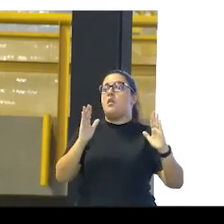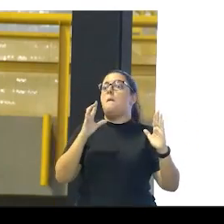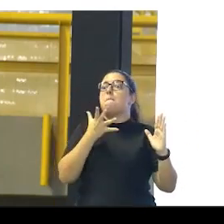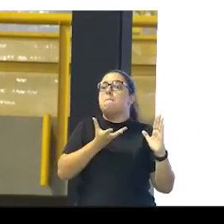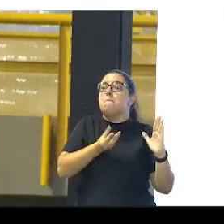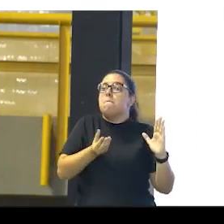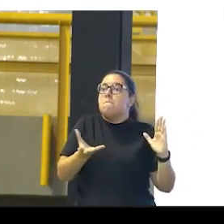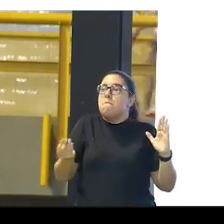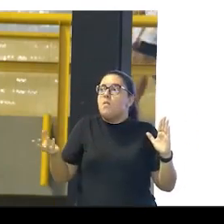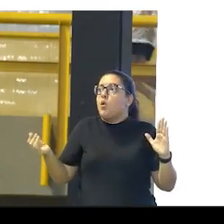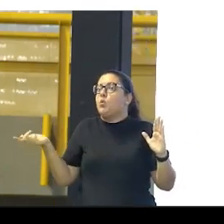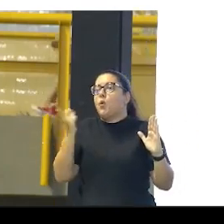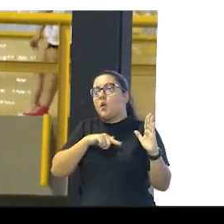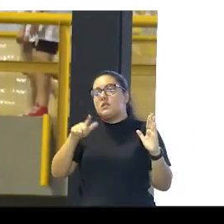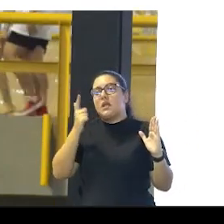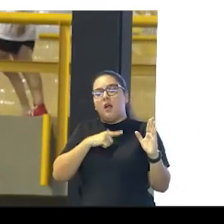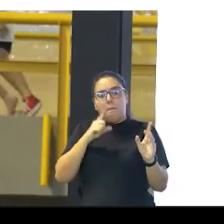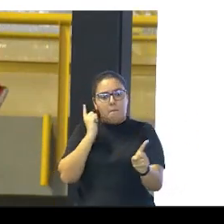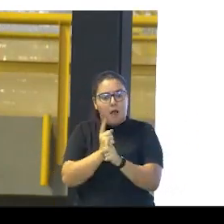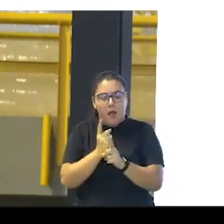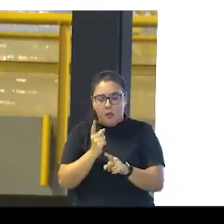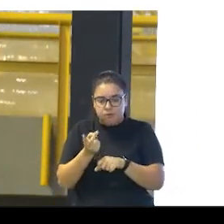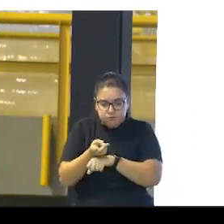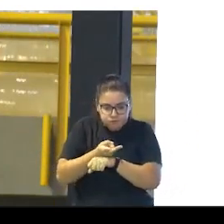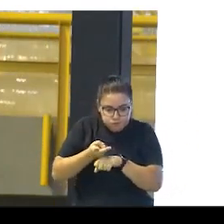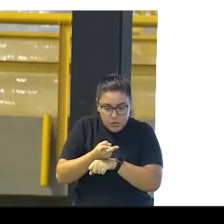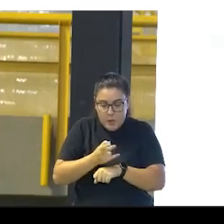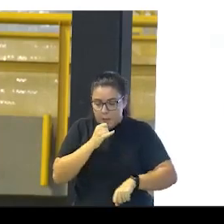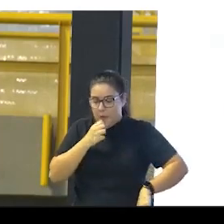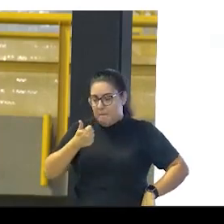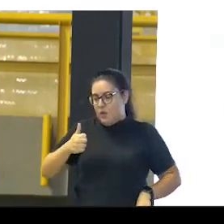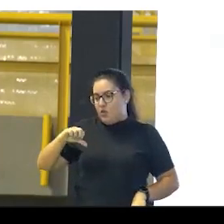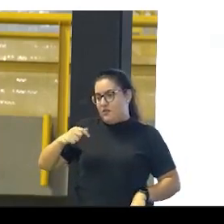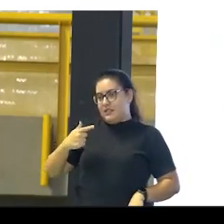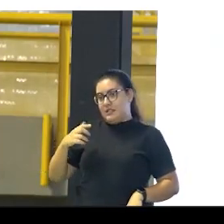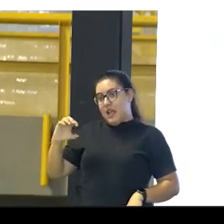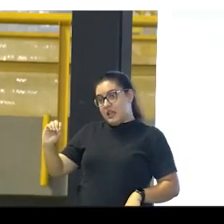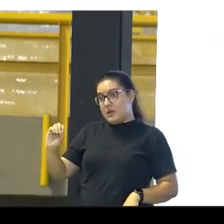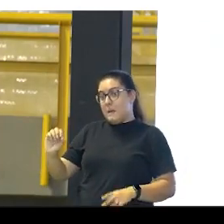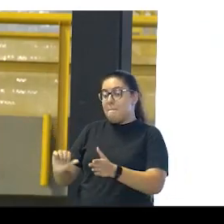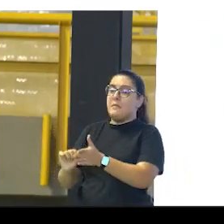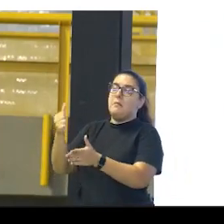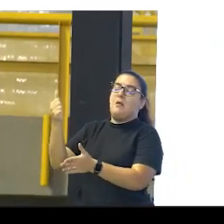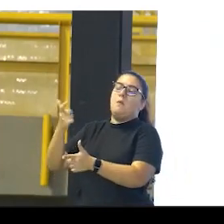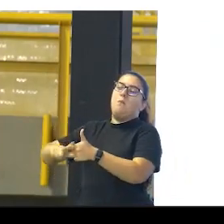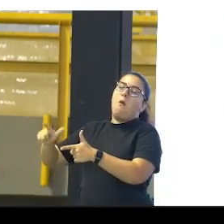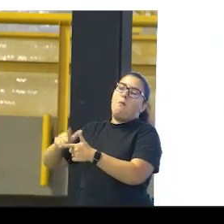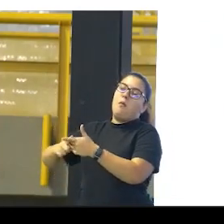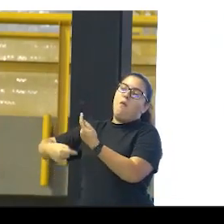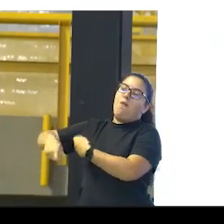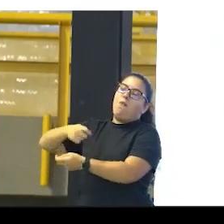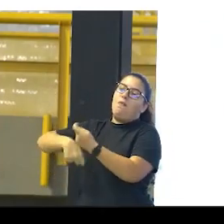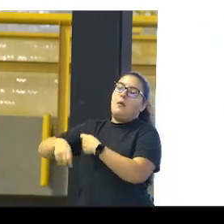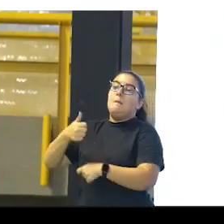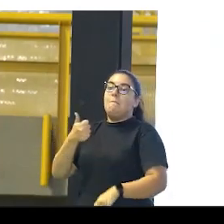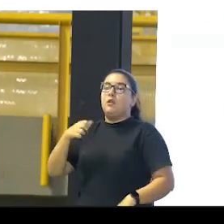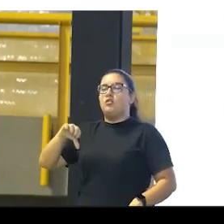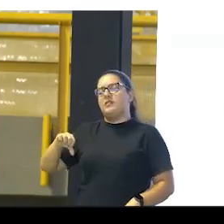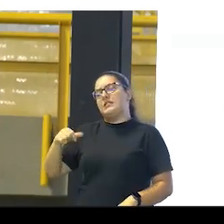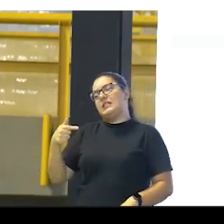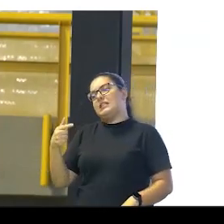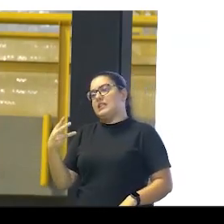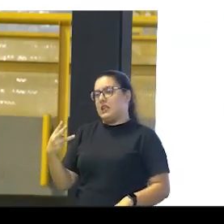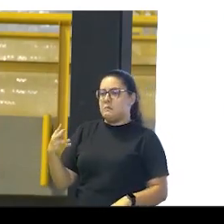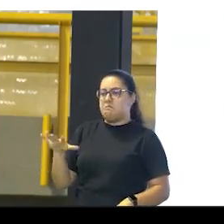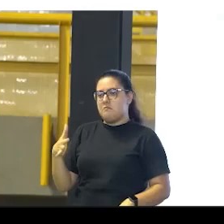mais para frente. Muita gente falava, nos anos 70, quando houve a primeira crise, lá em